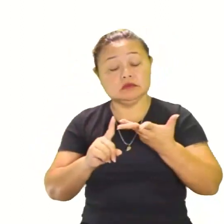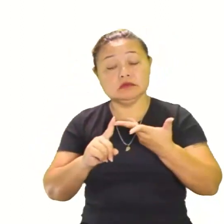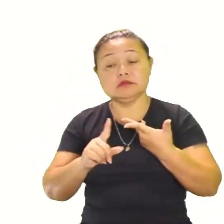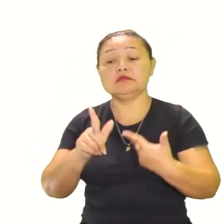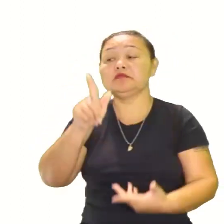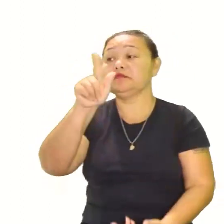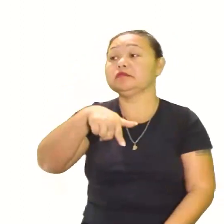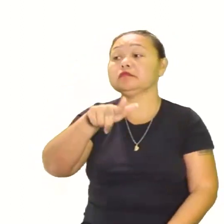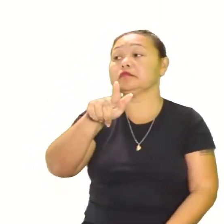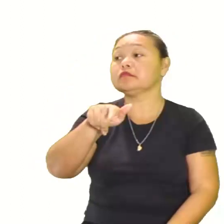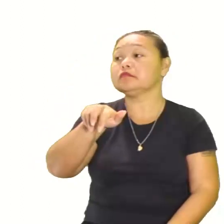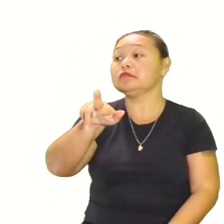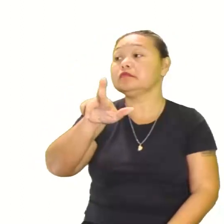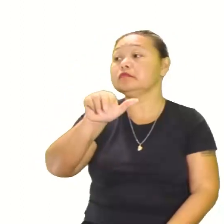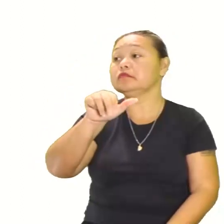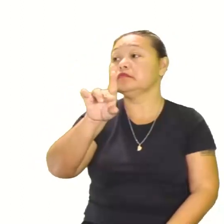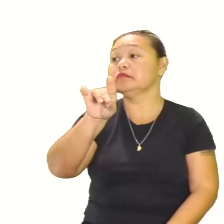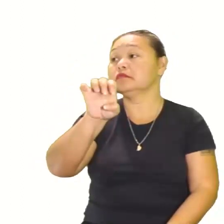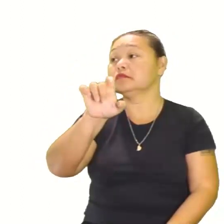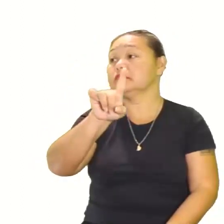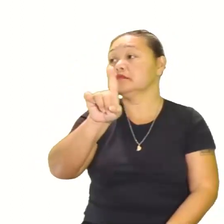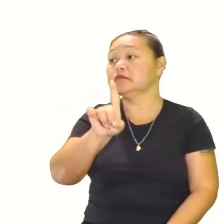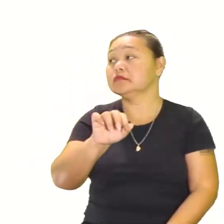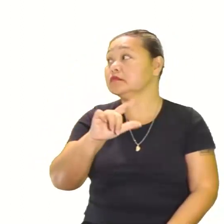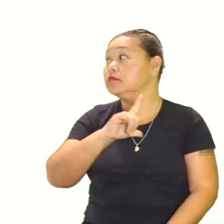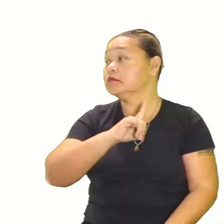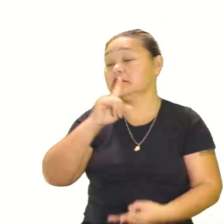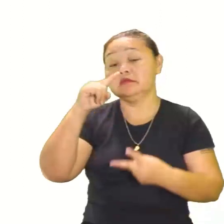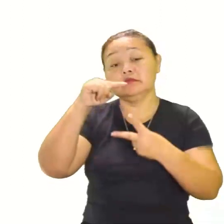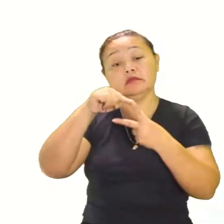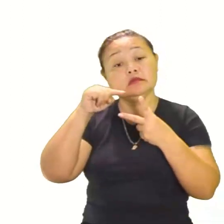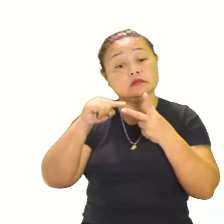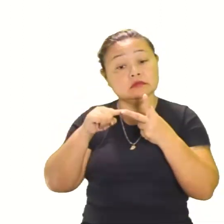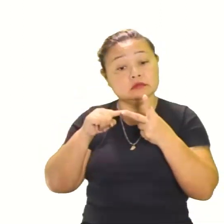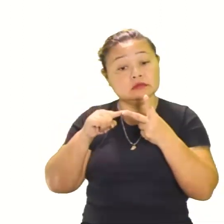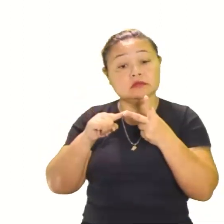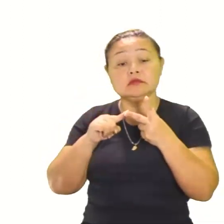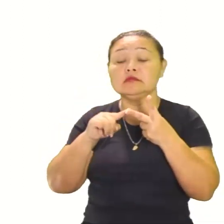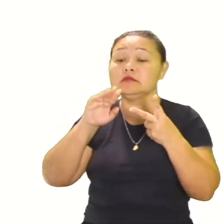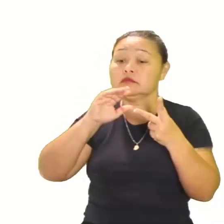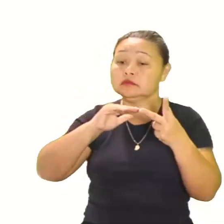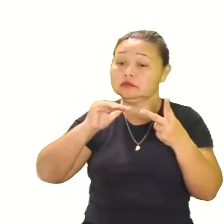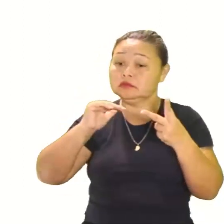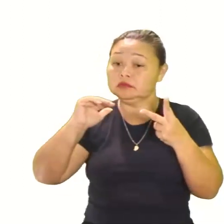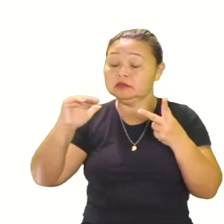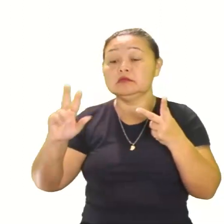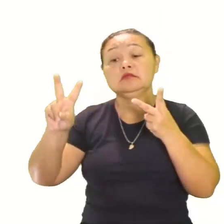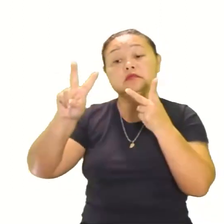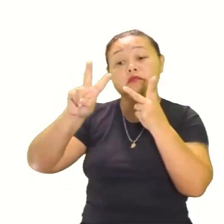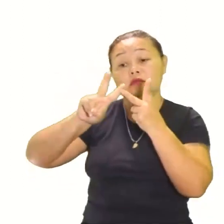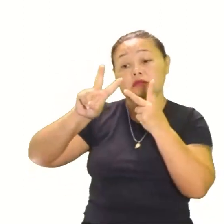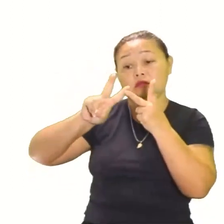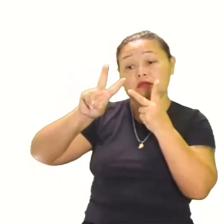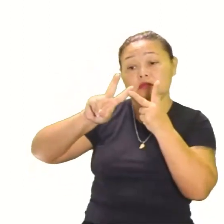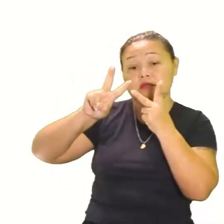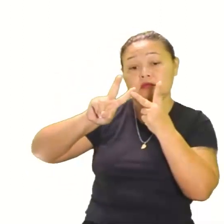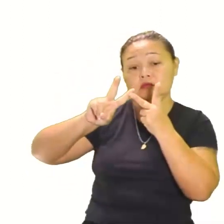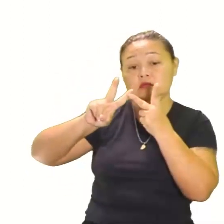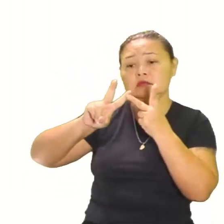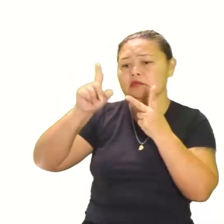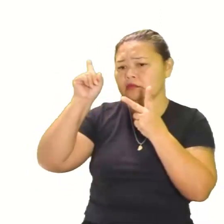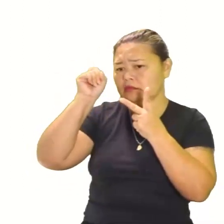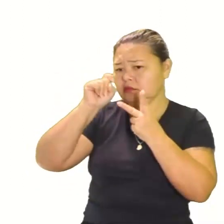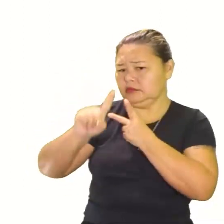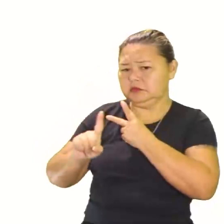é grandeza? é grandeza. E as grandezas, elas são classificadas em dois tipos, né? Existem as escalares e as vetoriais, não, né? Claro,